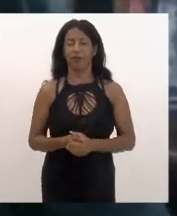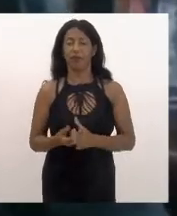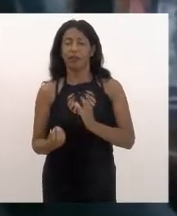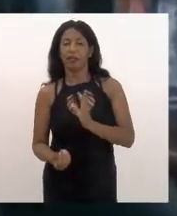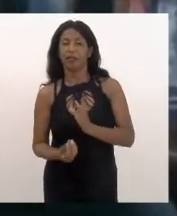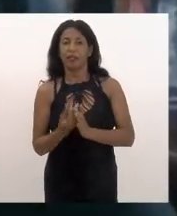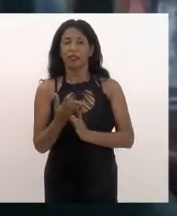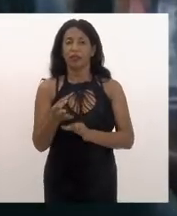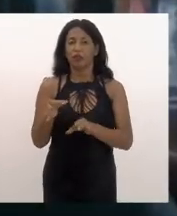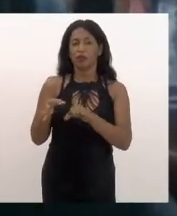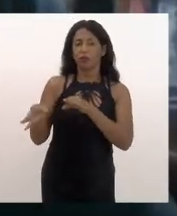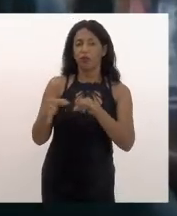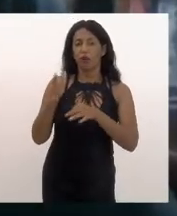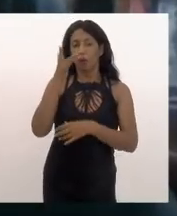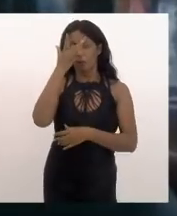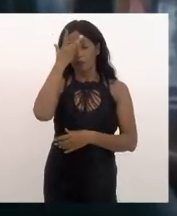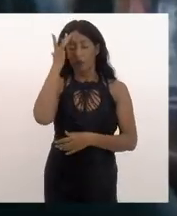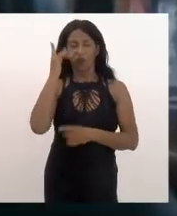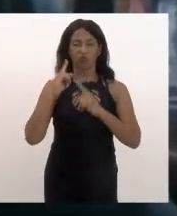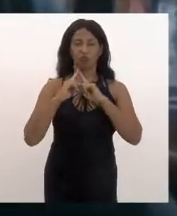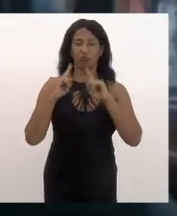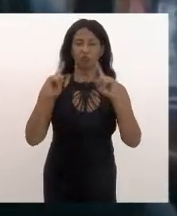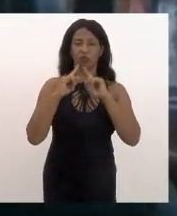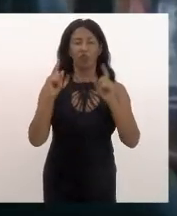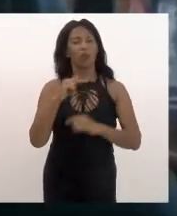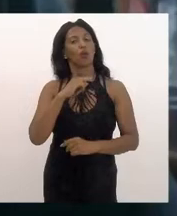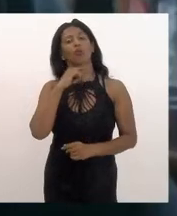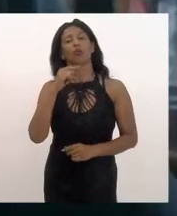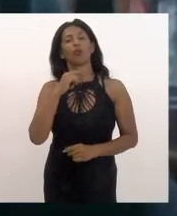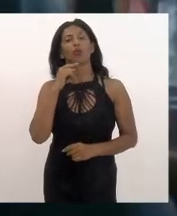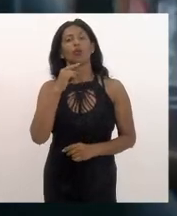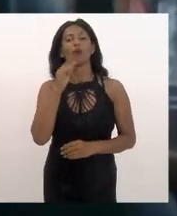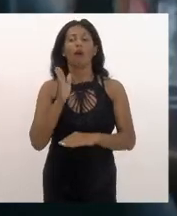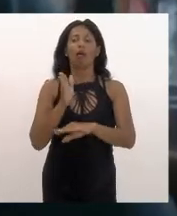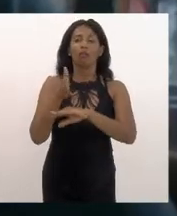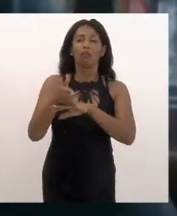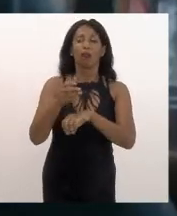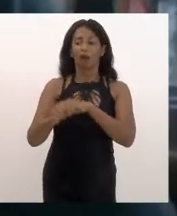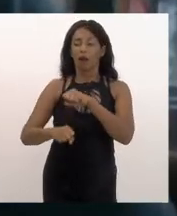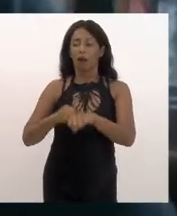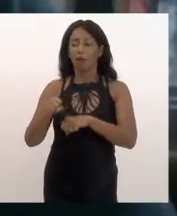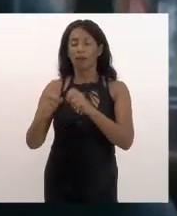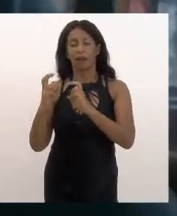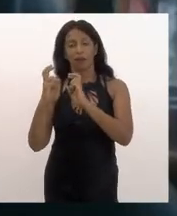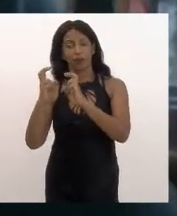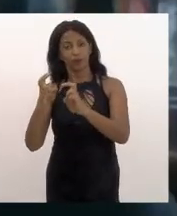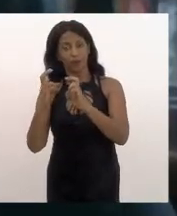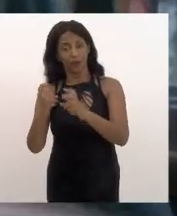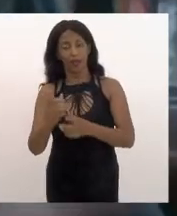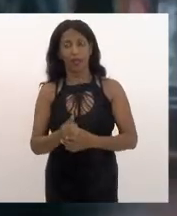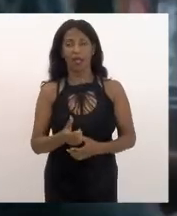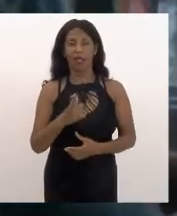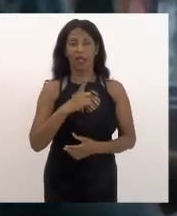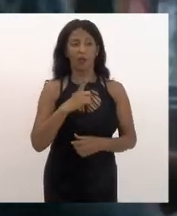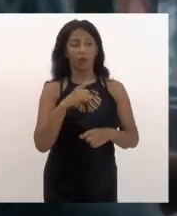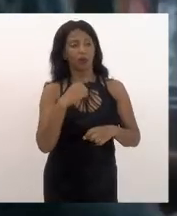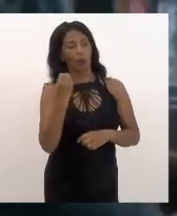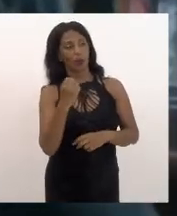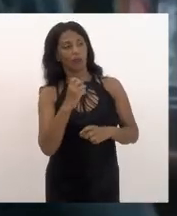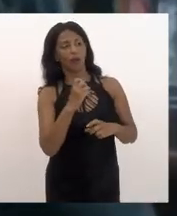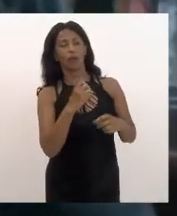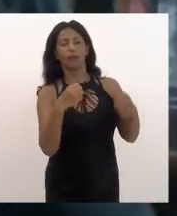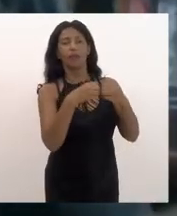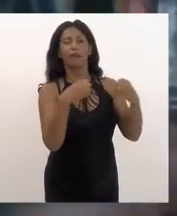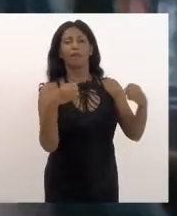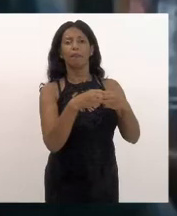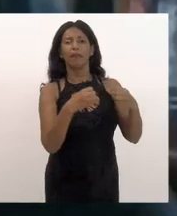criando condições, porque as pessoas se queixavam que não conseguiam entrar com a bicicleta no trem ou ter um bicicletário perto